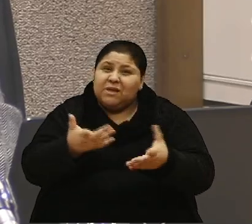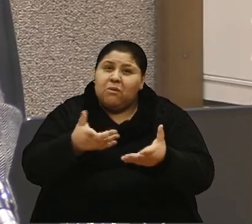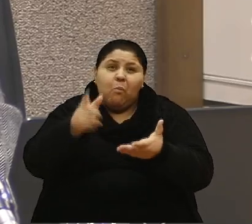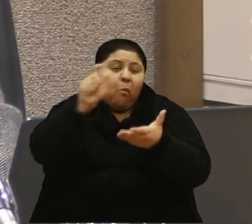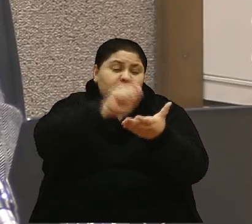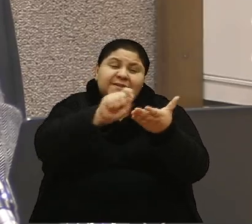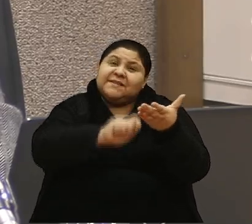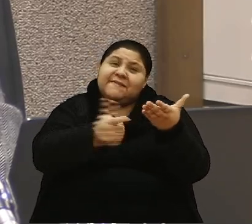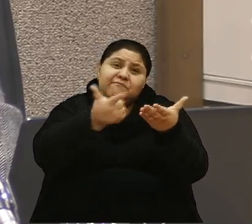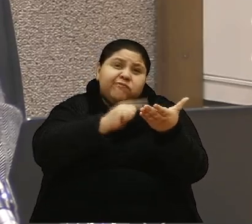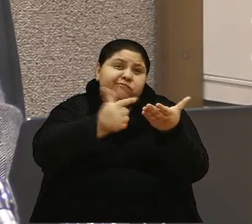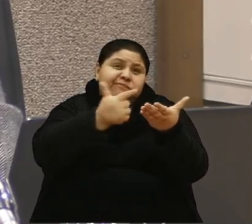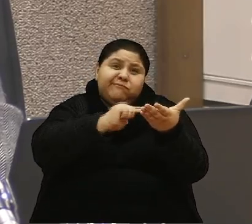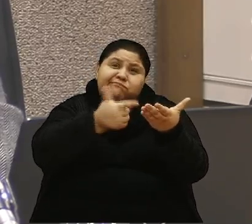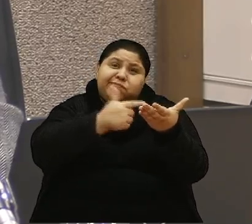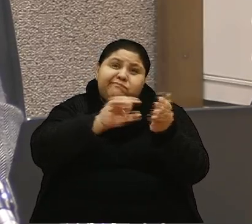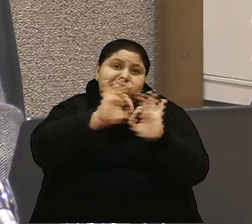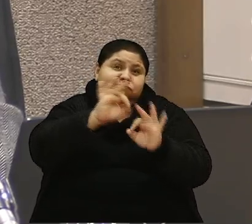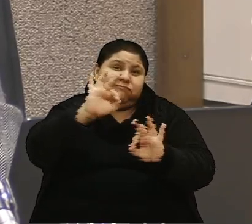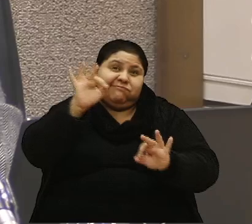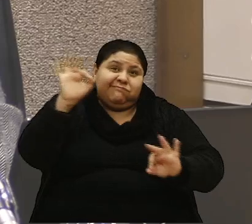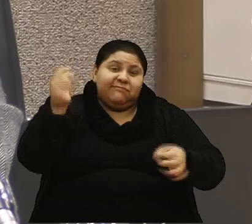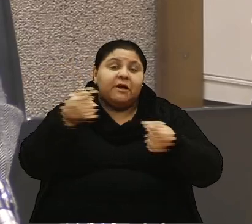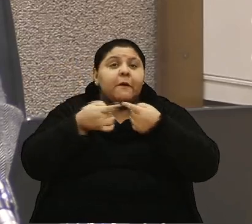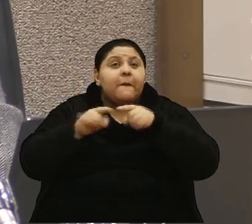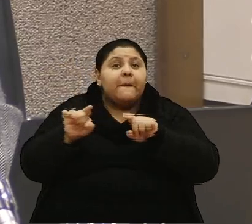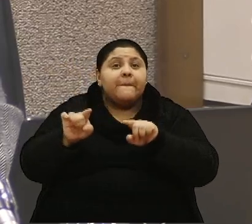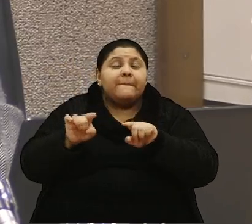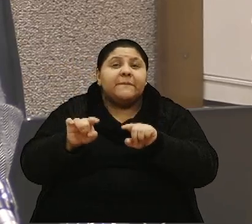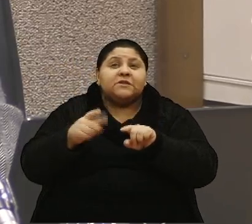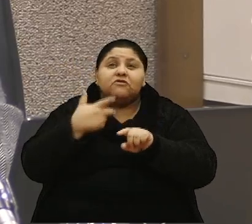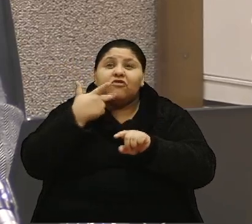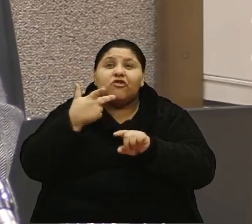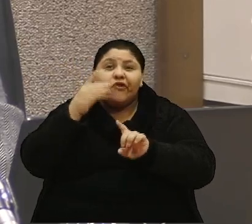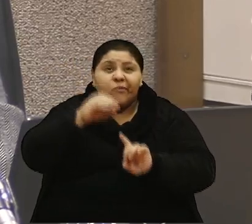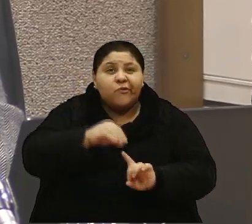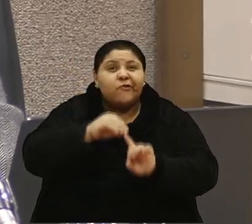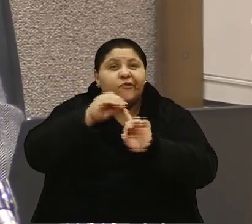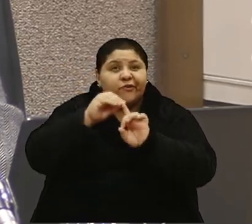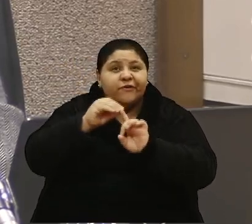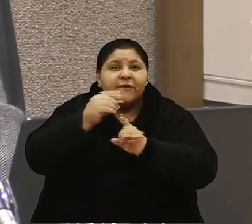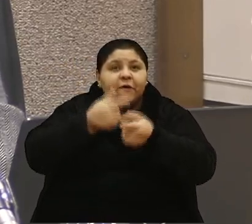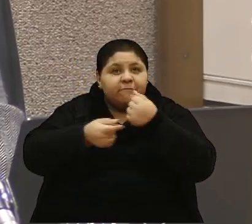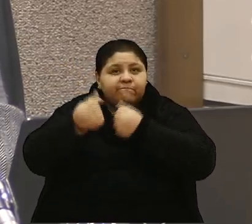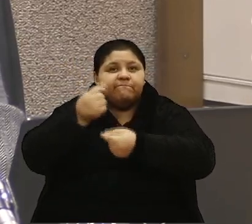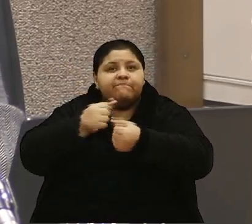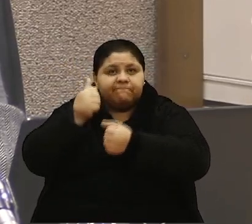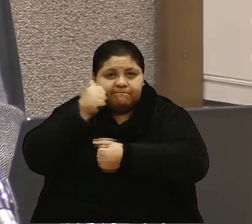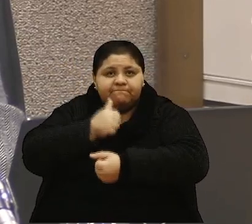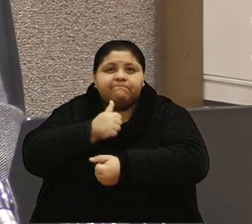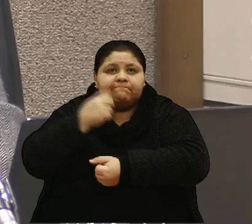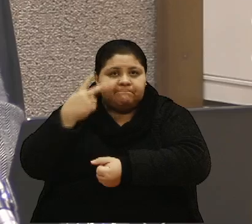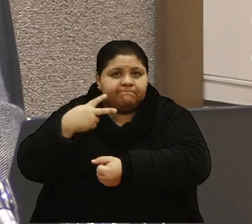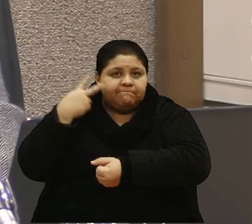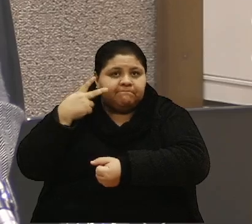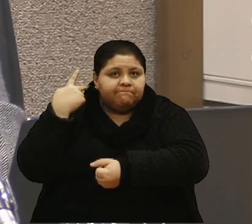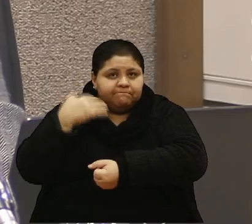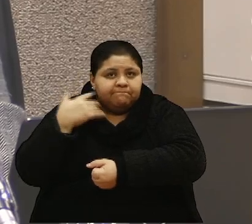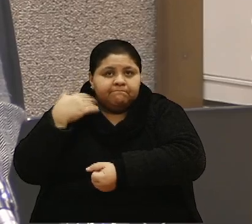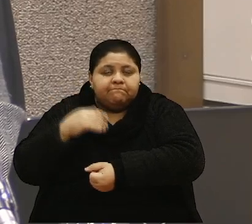alguns livros, né? Mas eu pego principalmente a situação econômica das mulheres, vereadora Andressa,